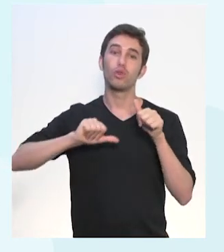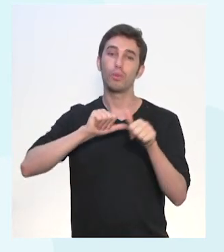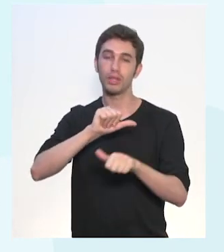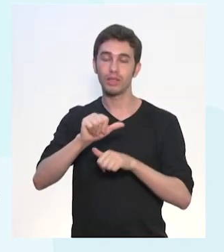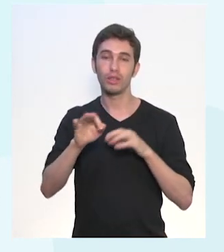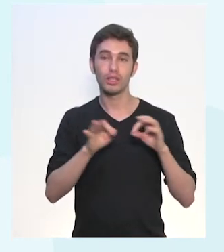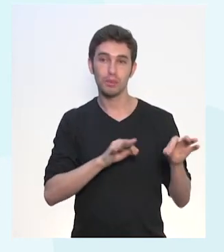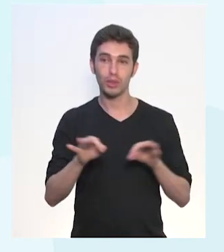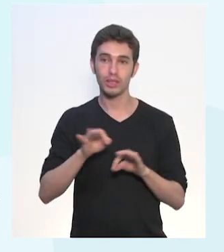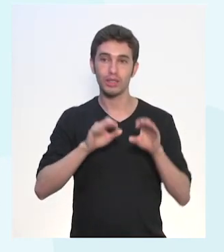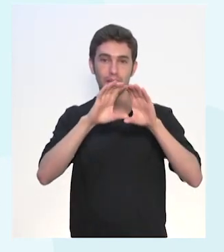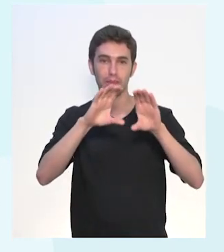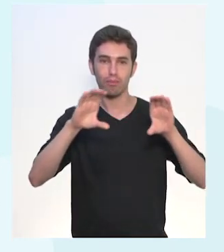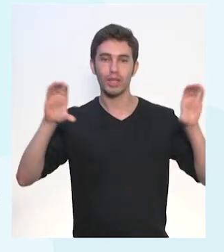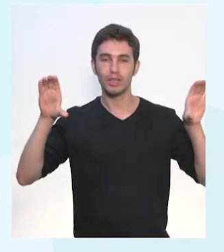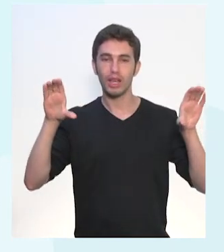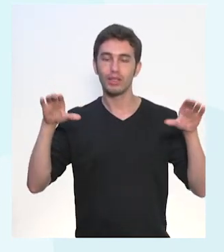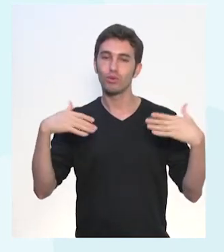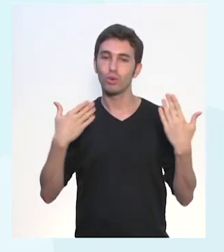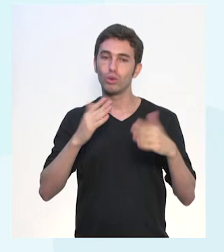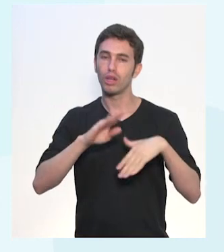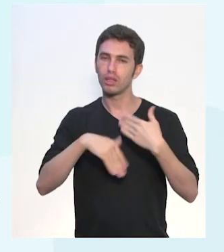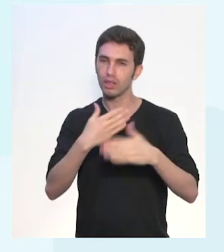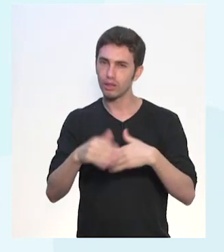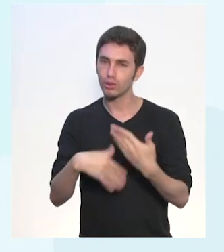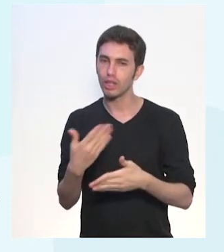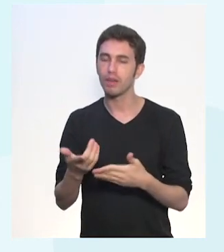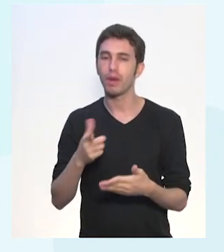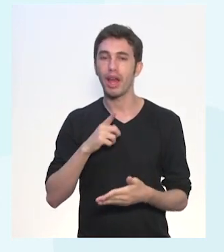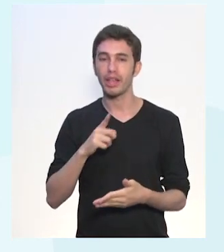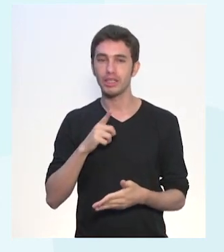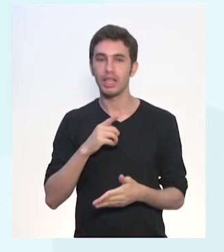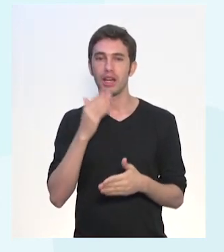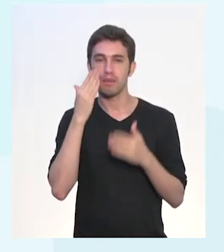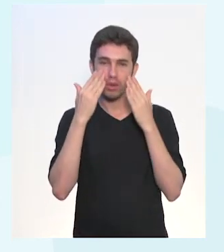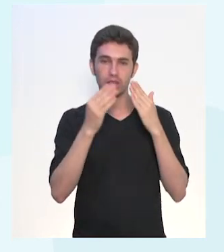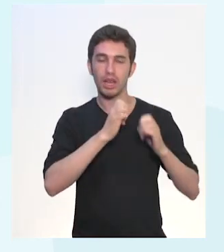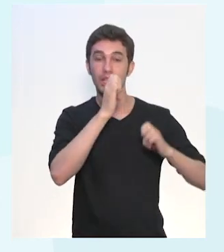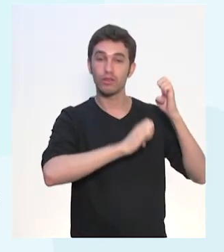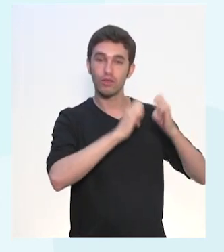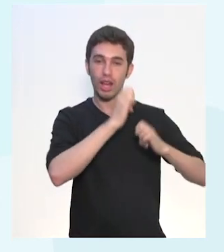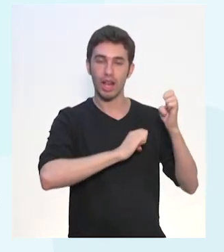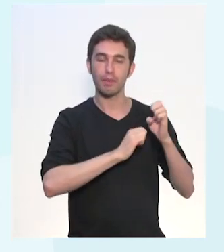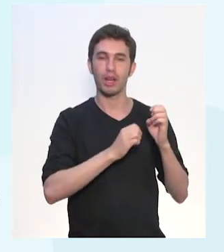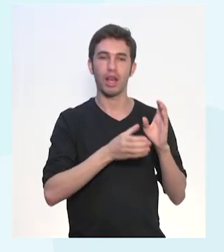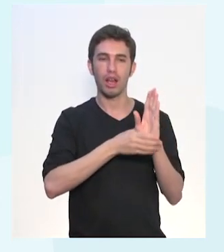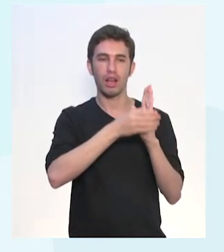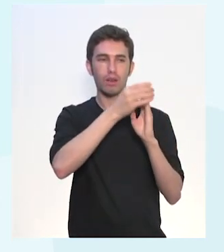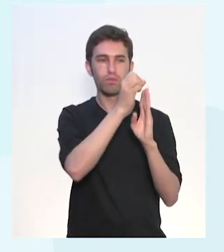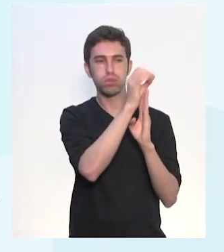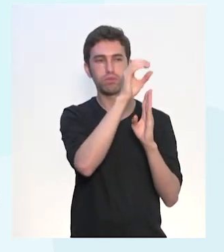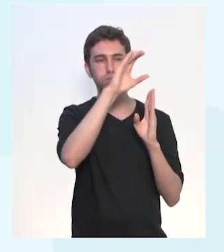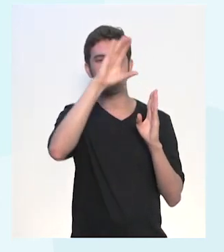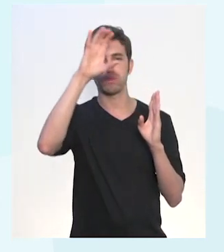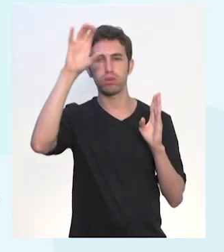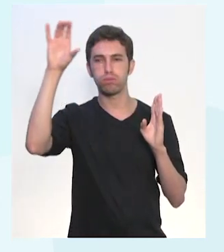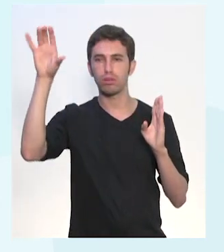aí da paisagem com o passar do tempo, né, mostrando aí as fábricas, as chaminés aí com as poluições,